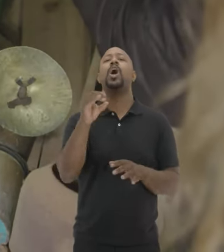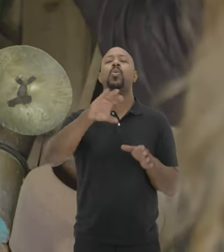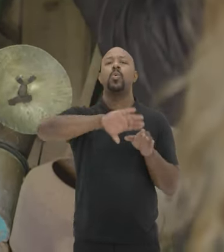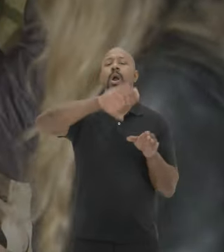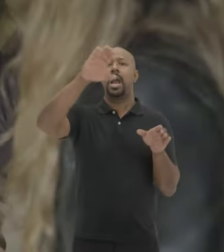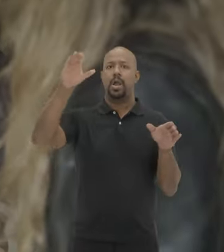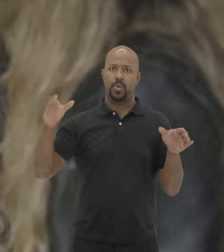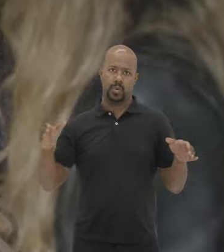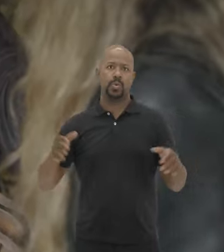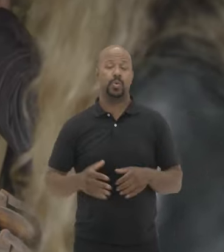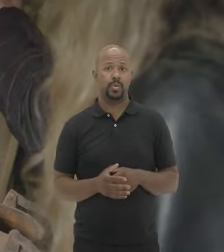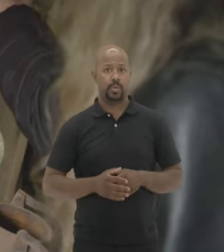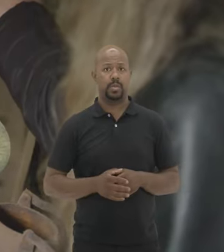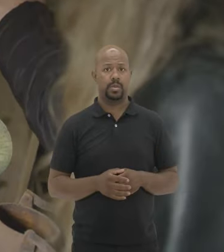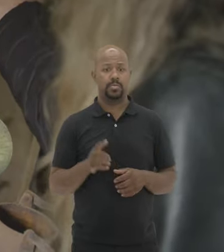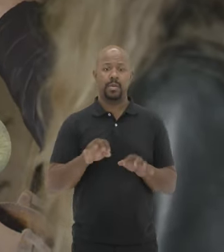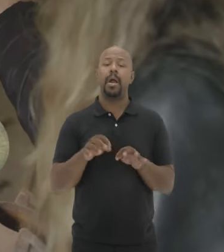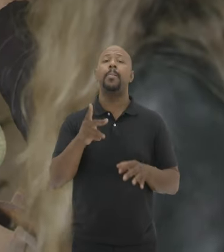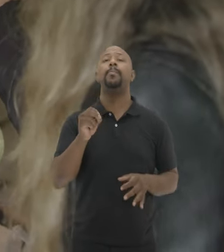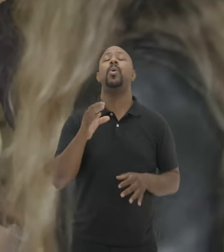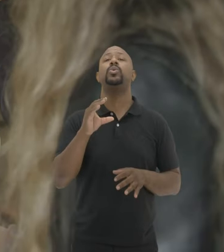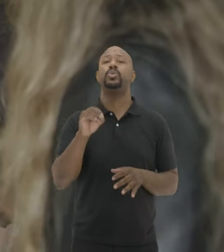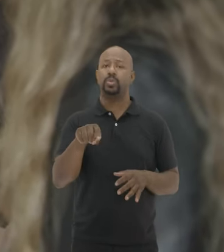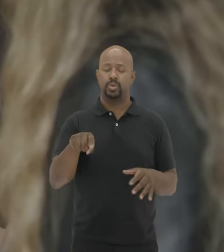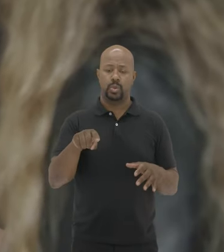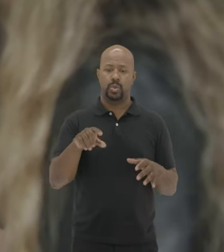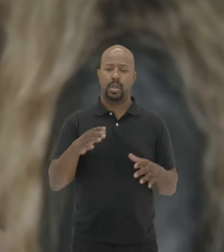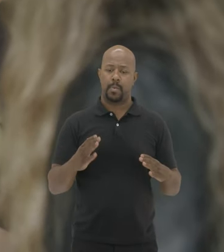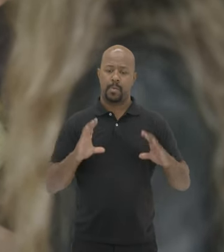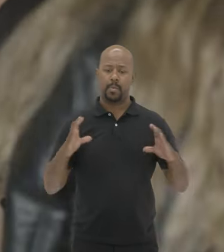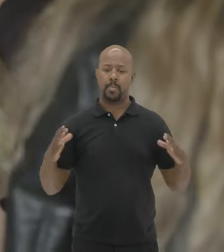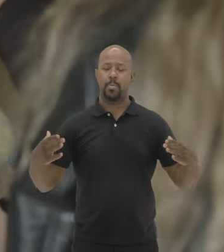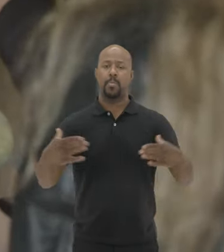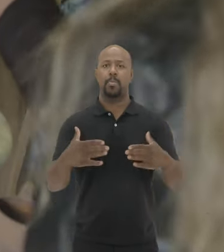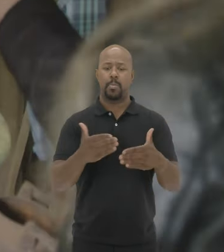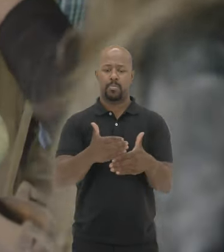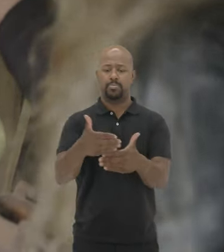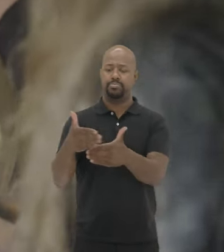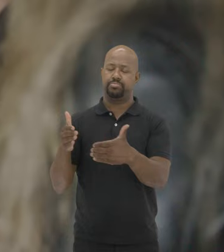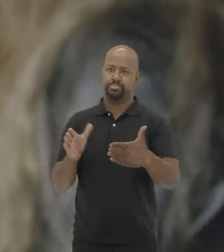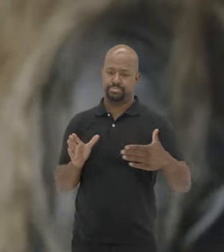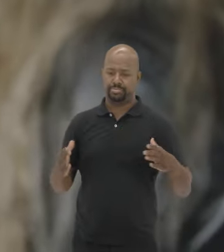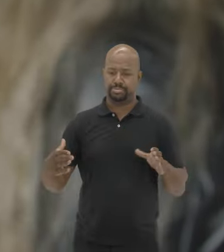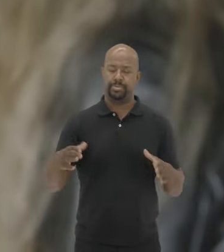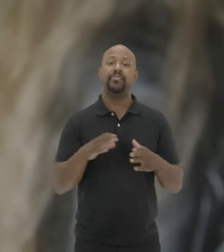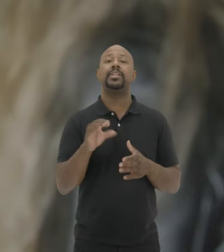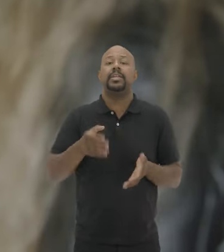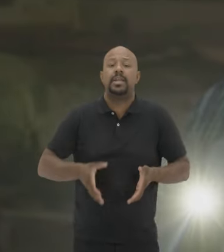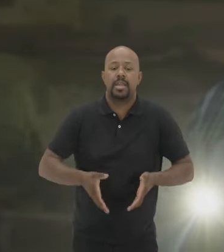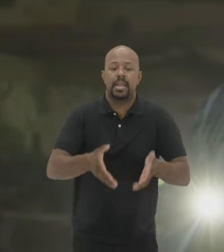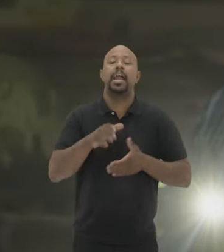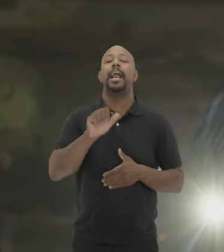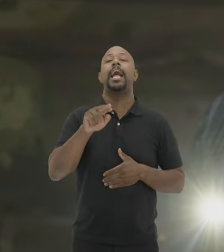Hildo mostra os objetos. Para murar poço. Olha os poços, redondinho, né? isso aqui, ó, fazia meia-lua fazer canal de